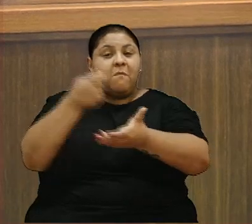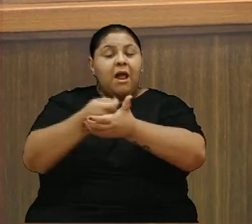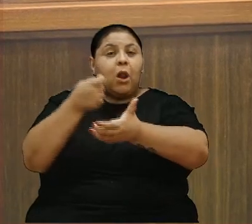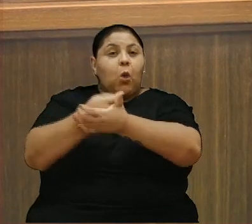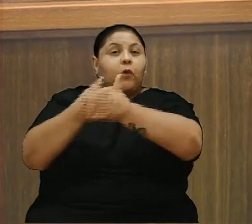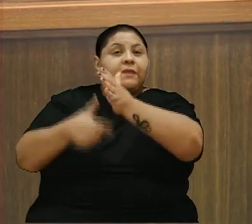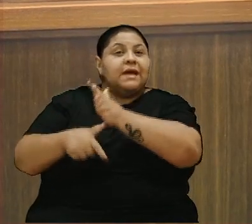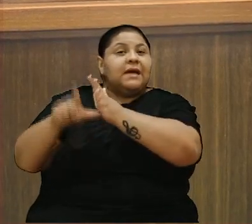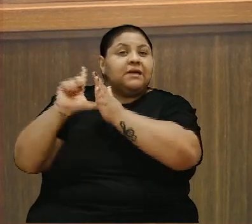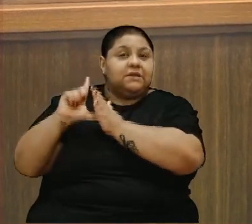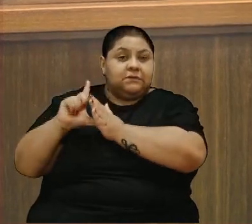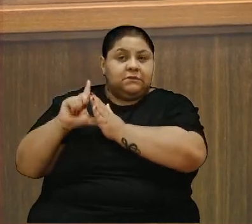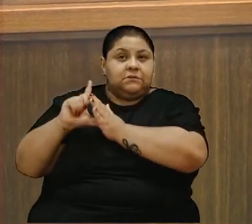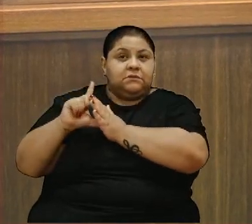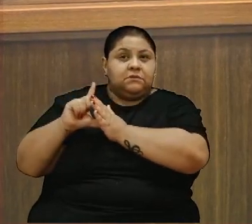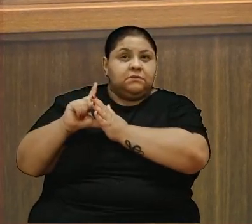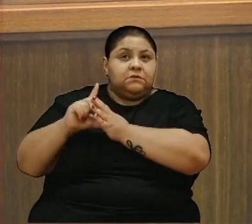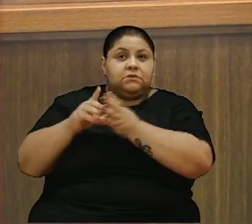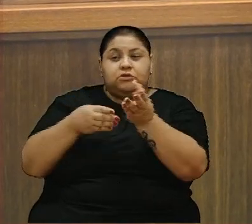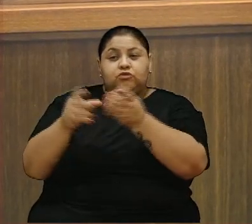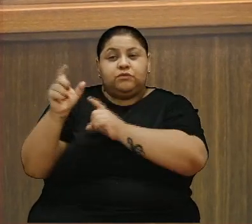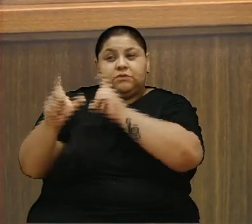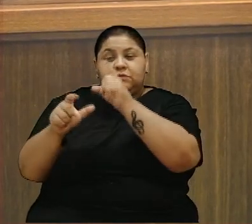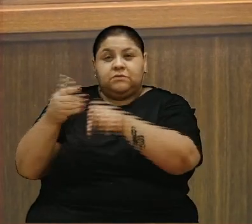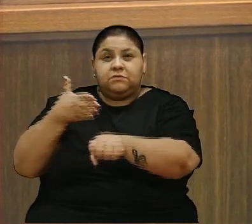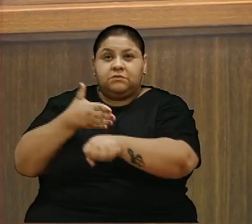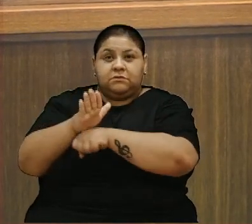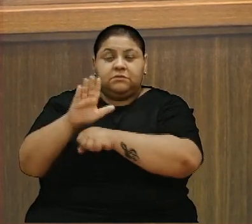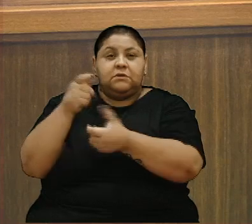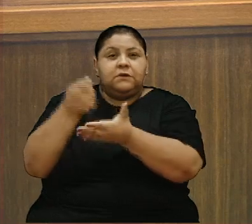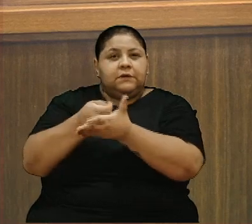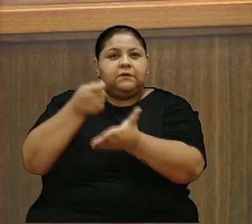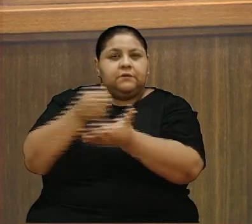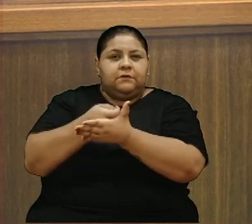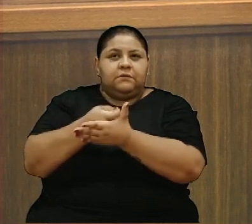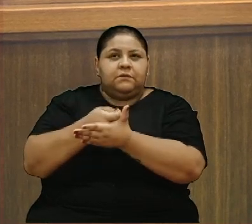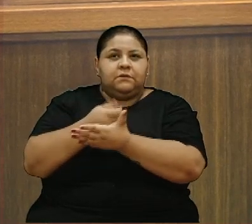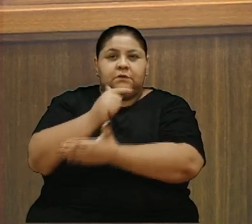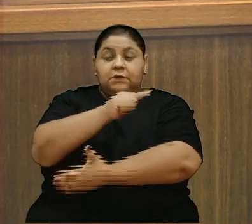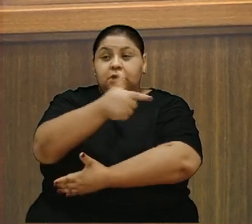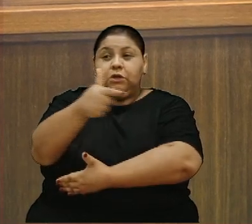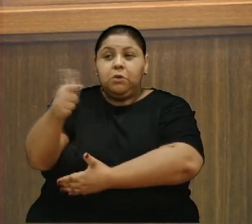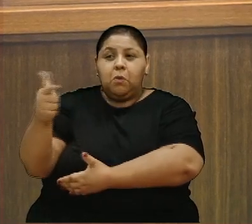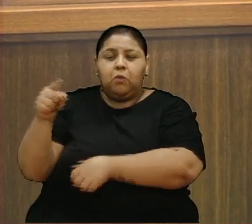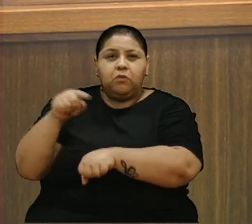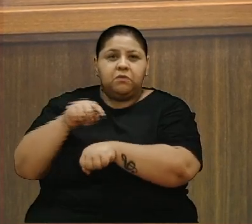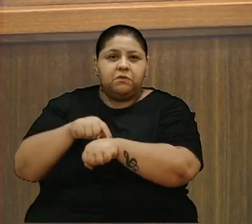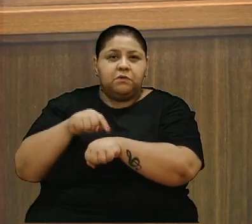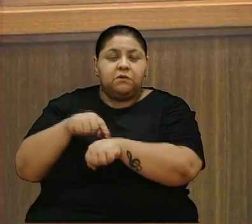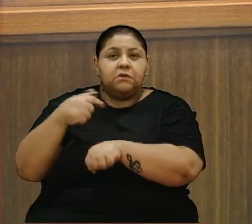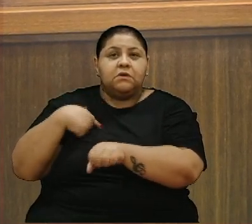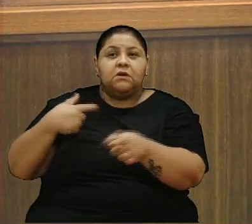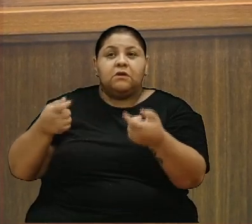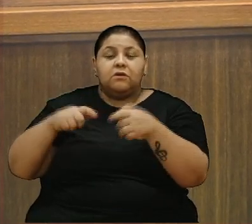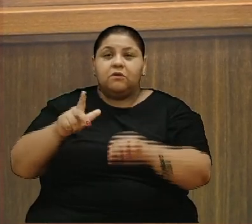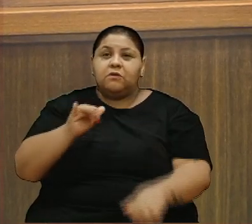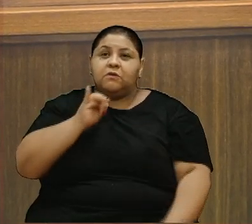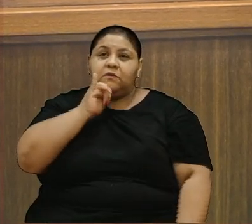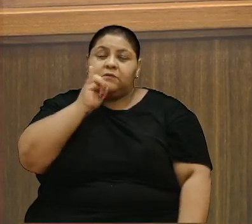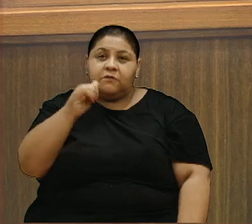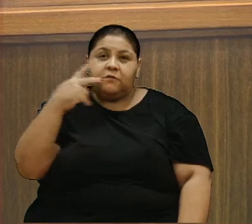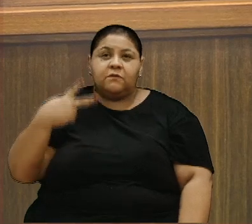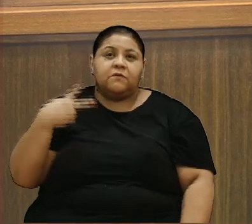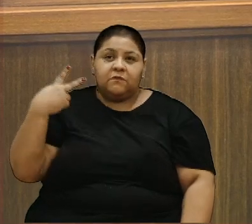Andressa falou, de tanta gente aqui que participou dessa luta em outras épocas, e eu preciso dizer, vereador